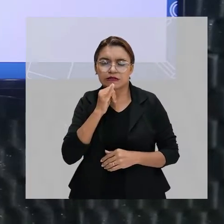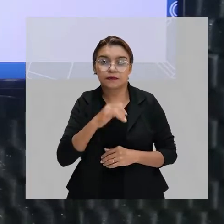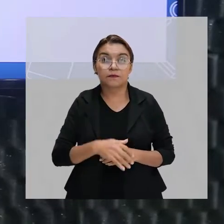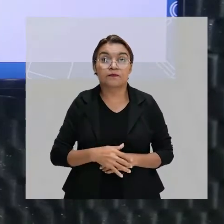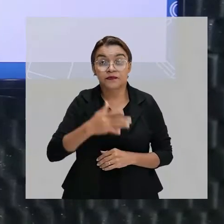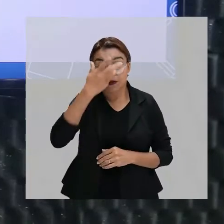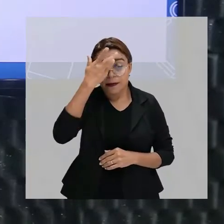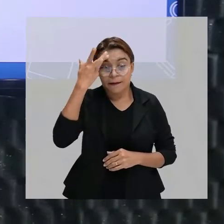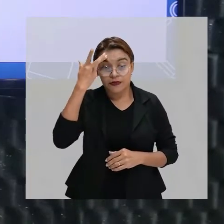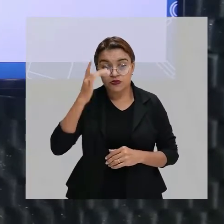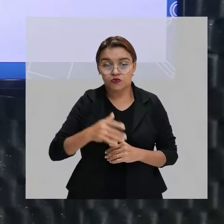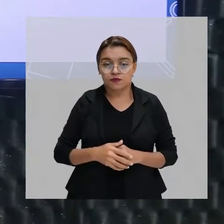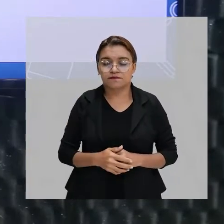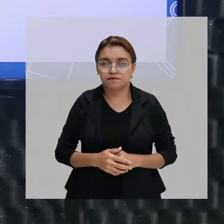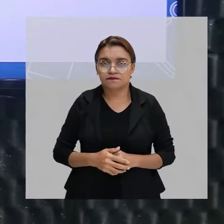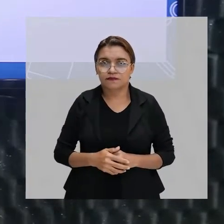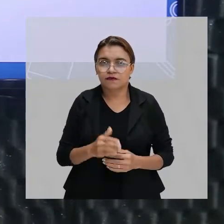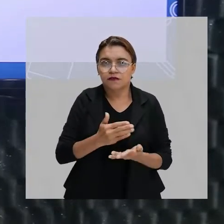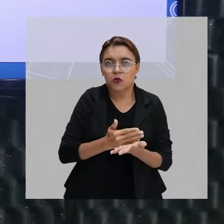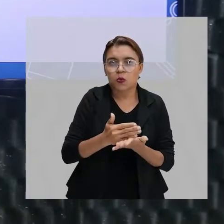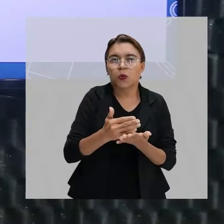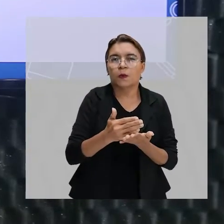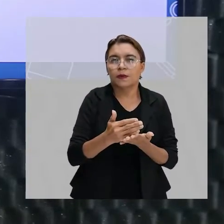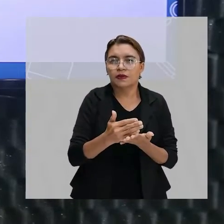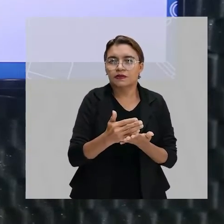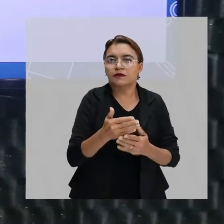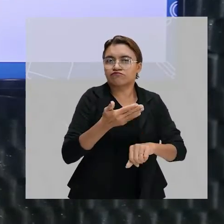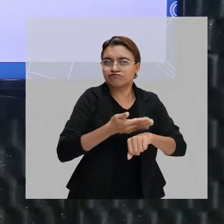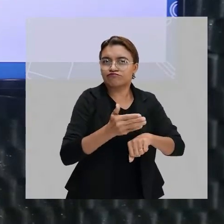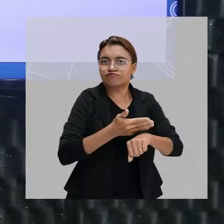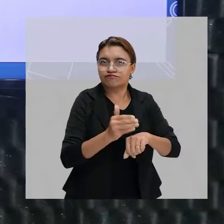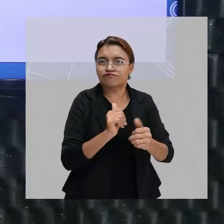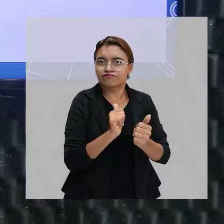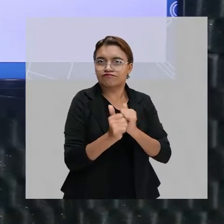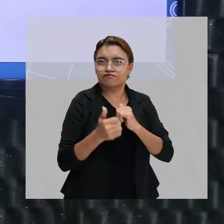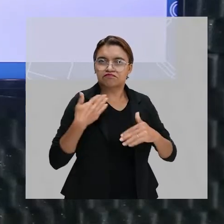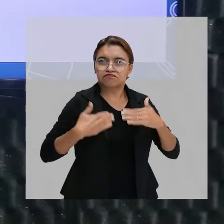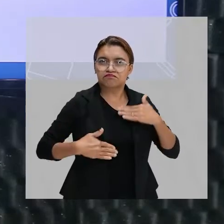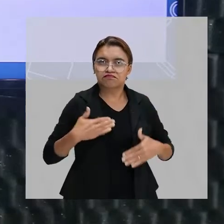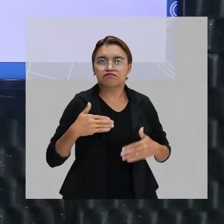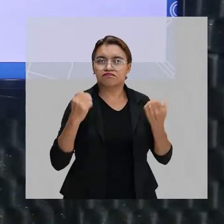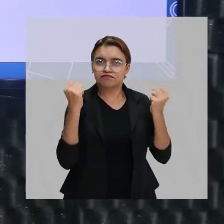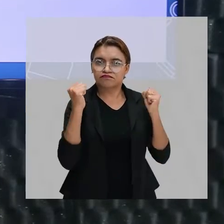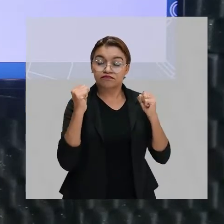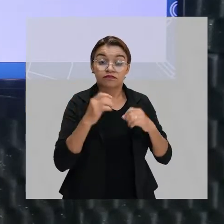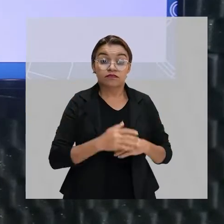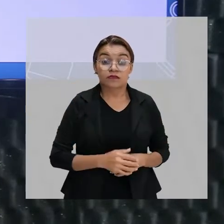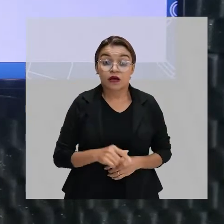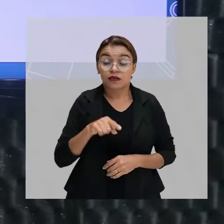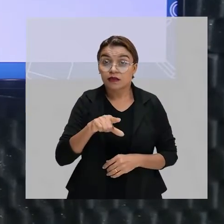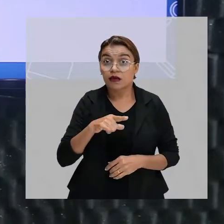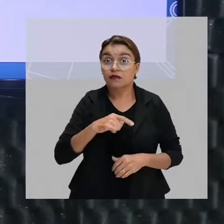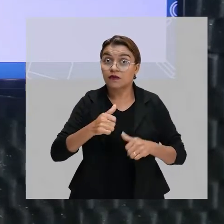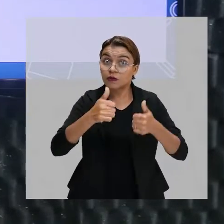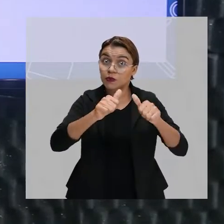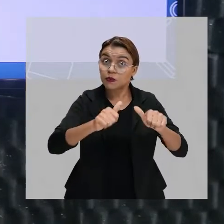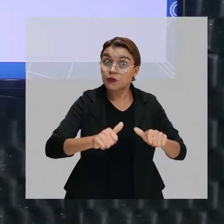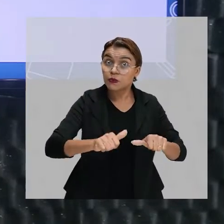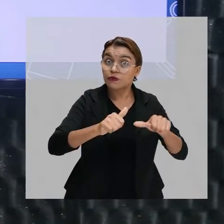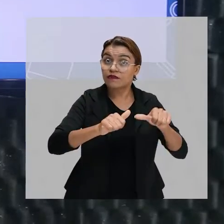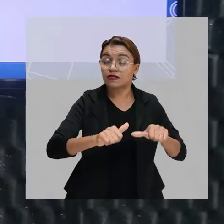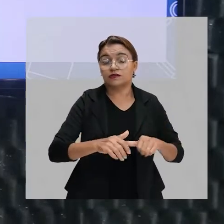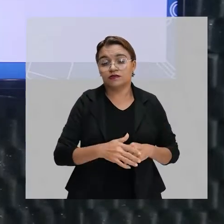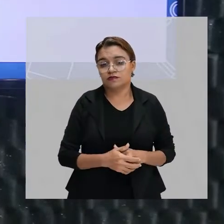pessoa aqui no caso aquela vai iniciar um treinamento esportivo alguma coisa nesse sentido ela vai passar por algumas